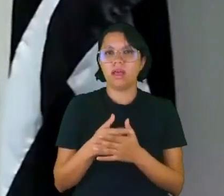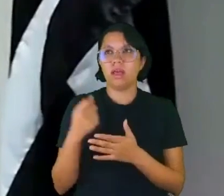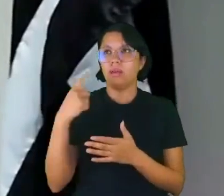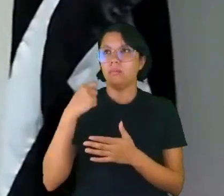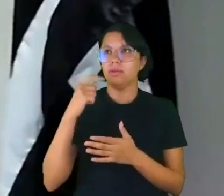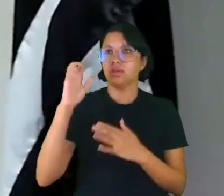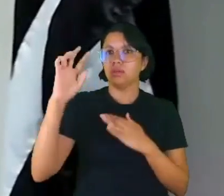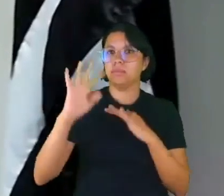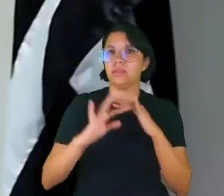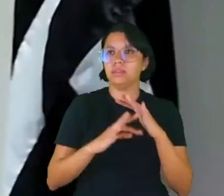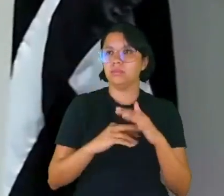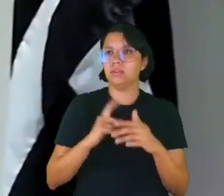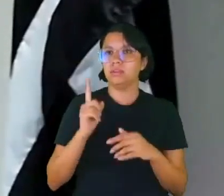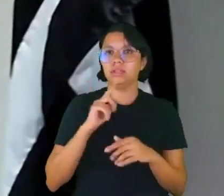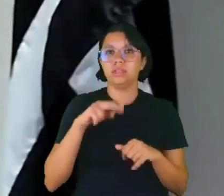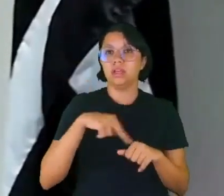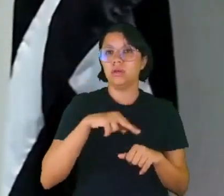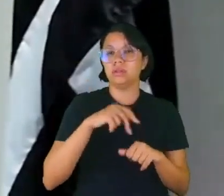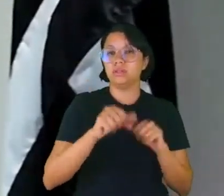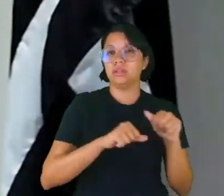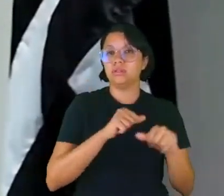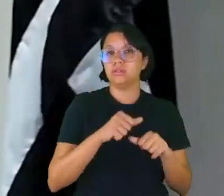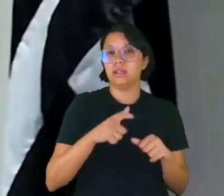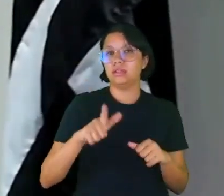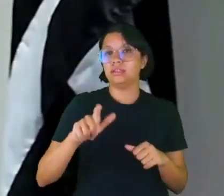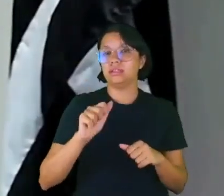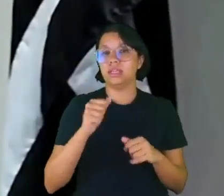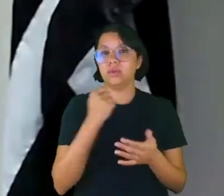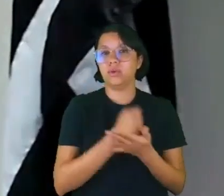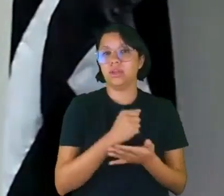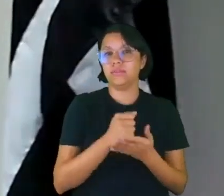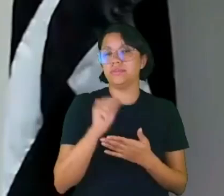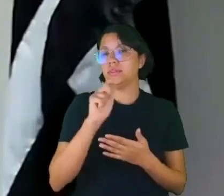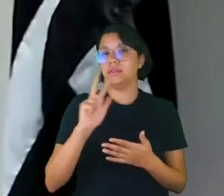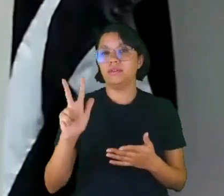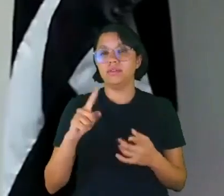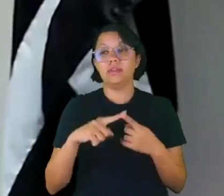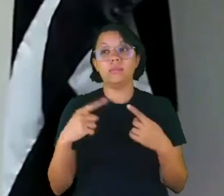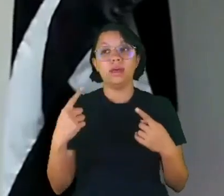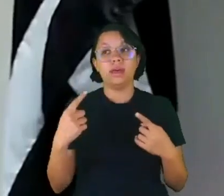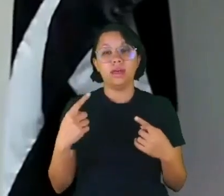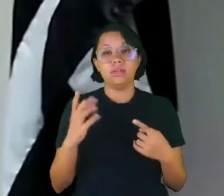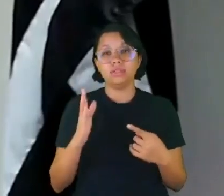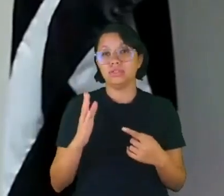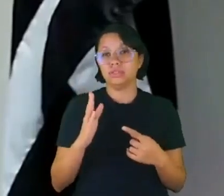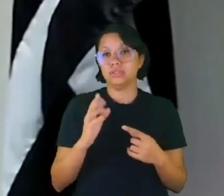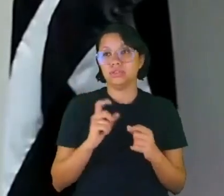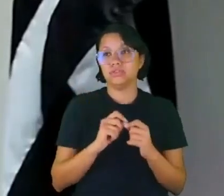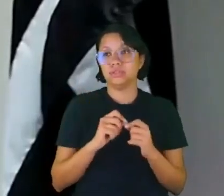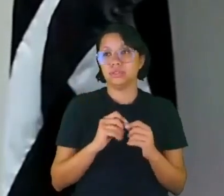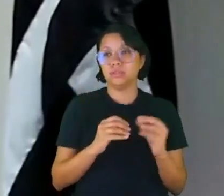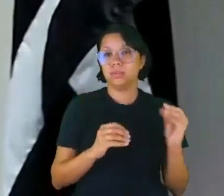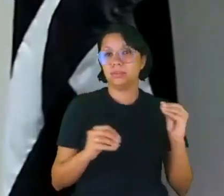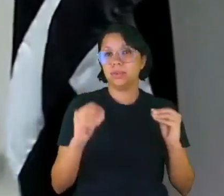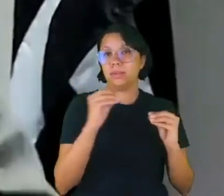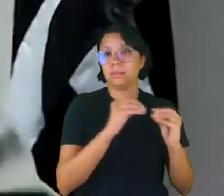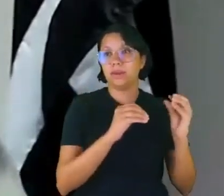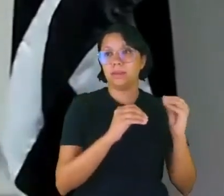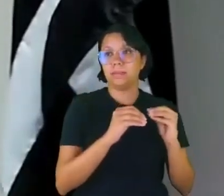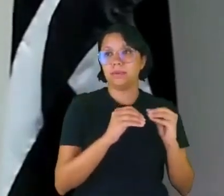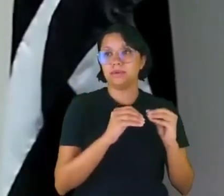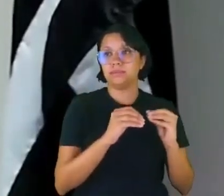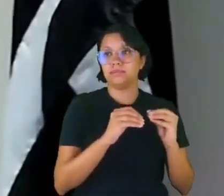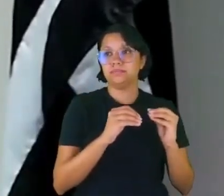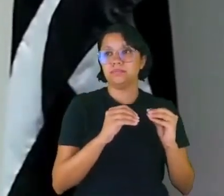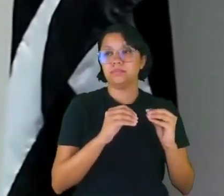importado não nacionalizado sem o devido registro na Anvisa. Porém, já fizemos um acréscimo ali, a tal de uma